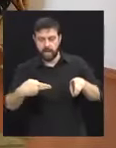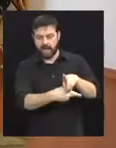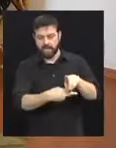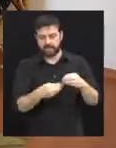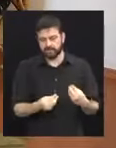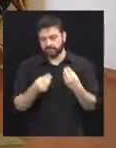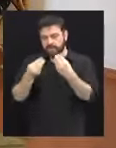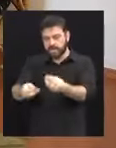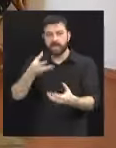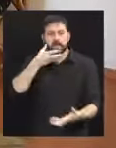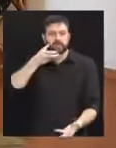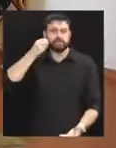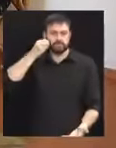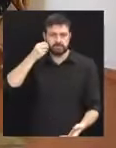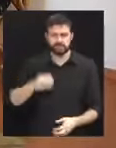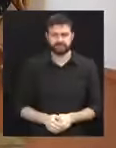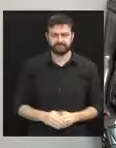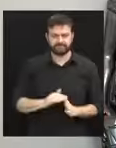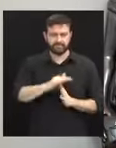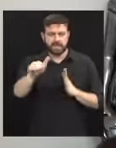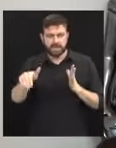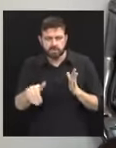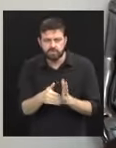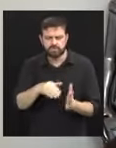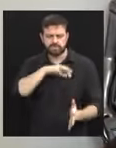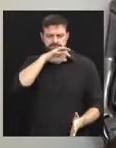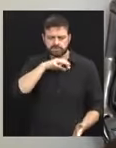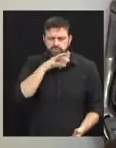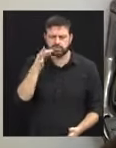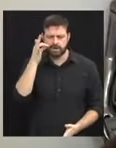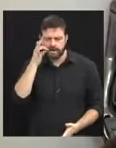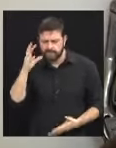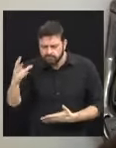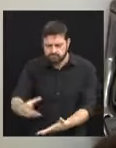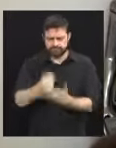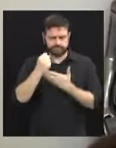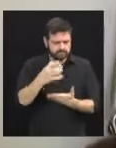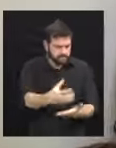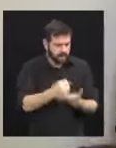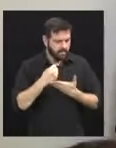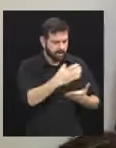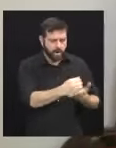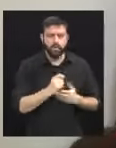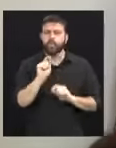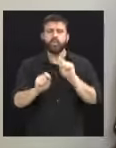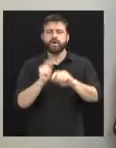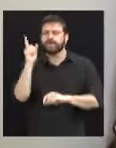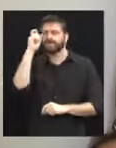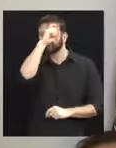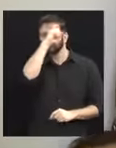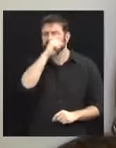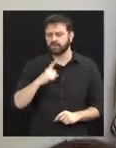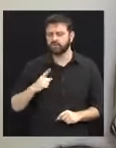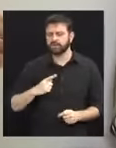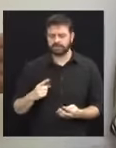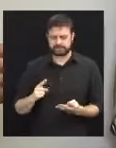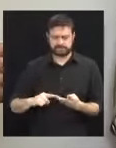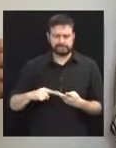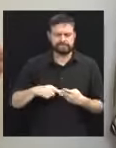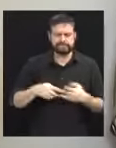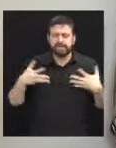De todos esses animais que você resgatou, O que é mais difícil? Quais são os casos